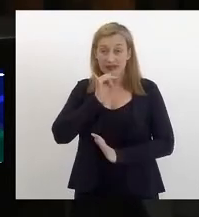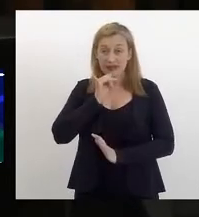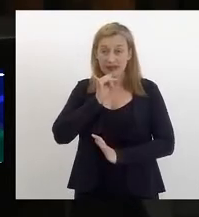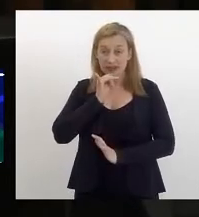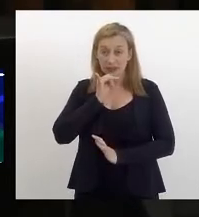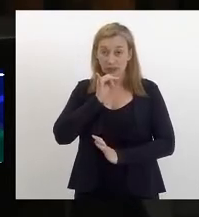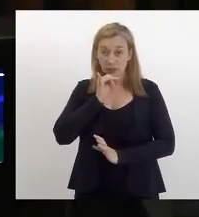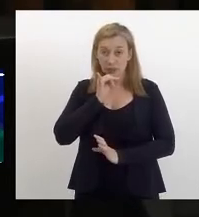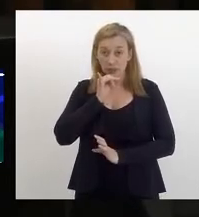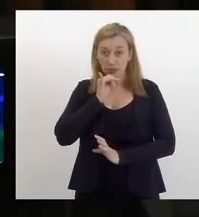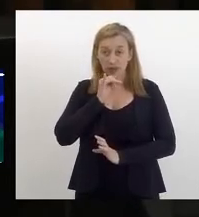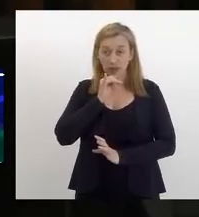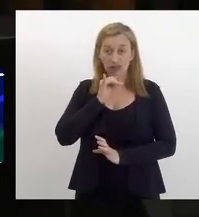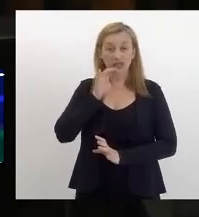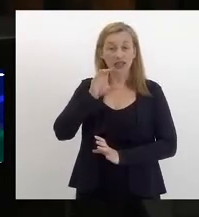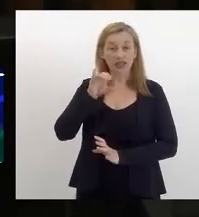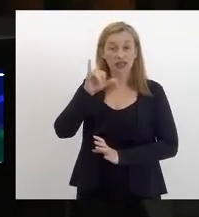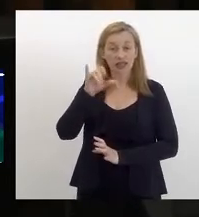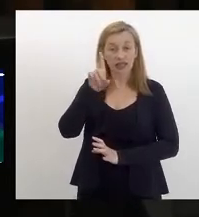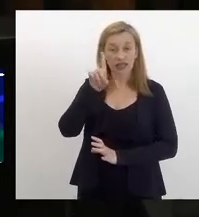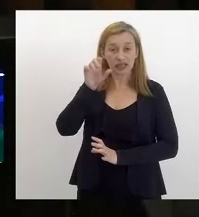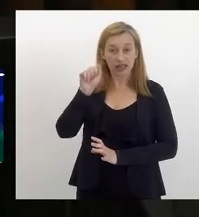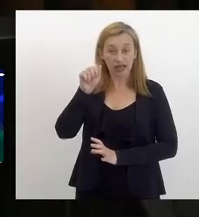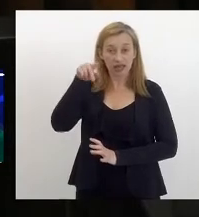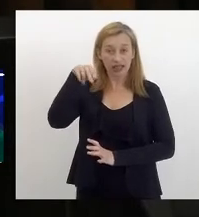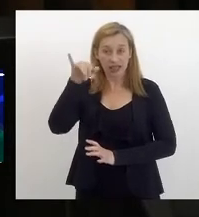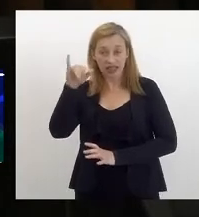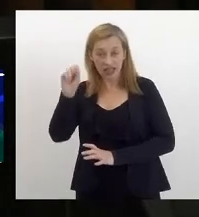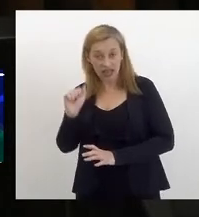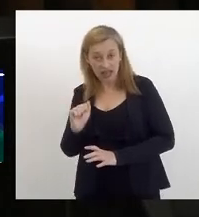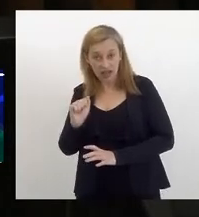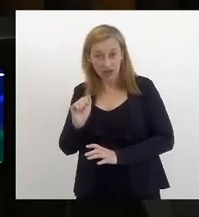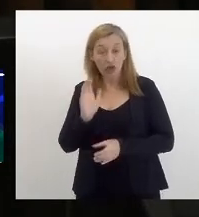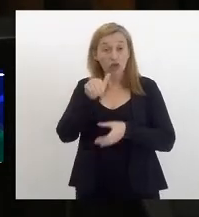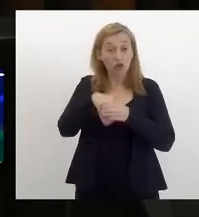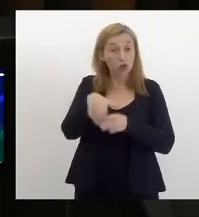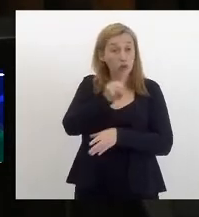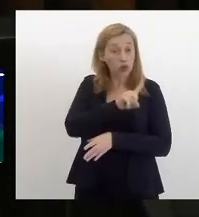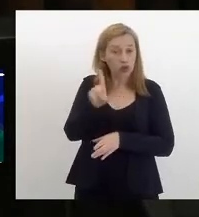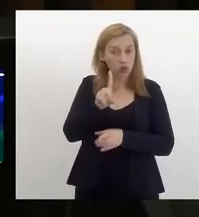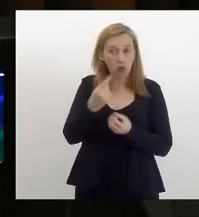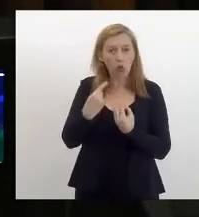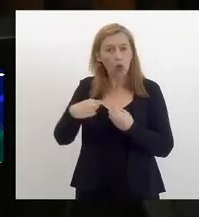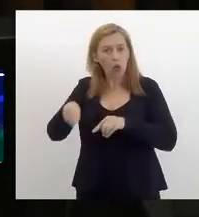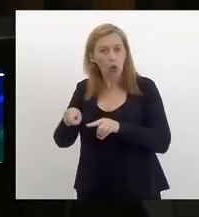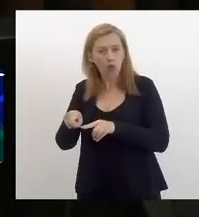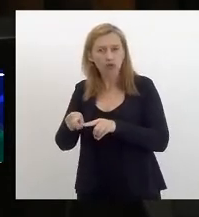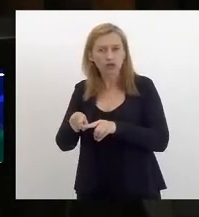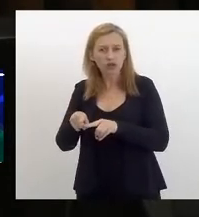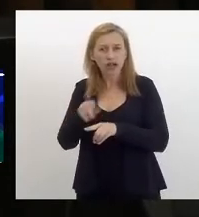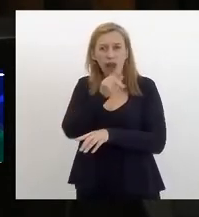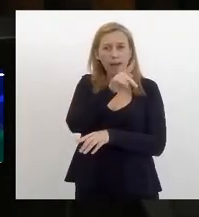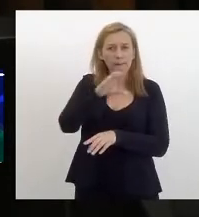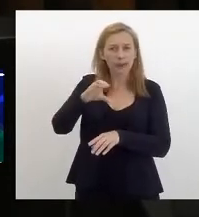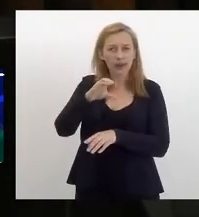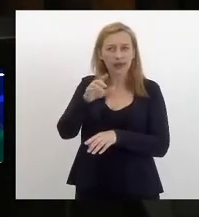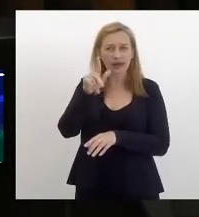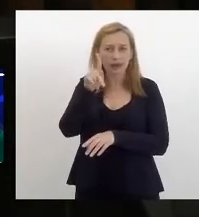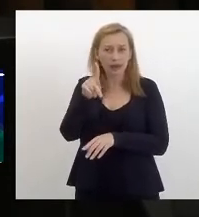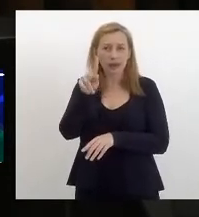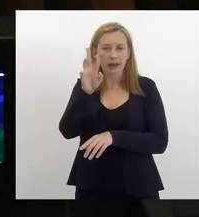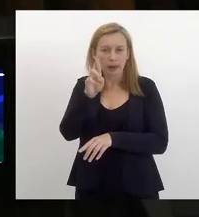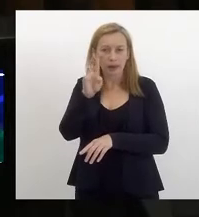cidadania Voltou não na sua maioria contra a PEC dos